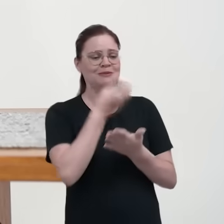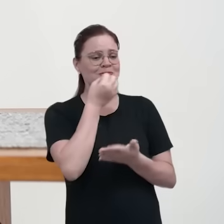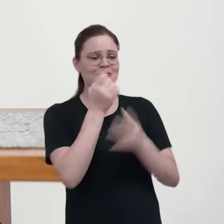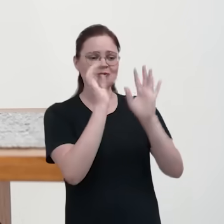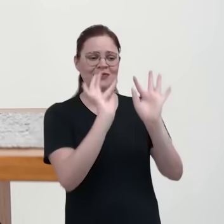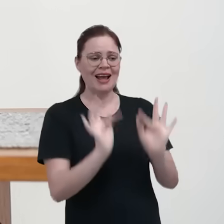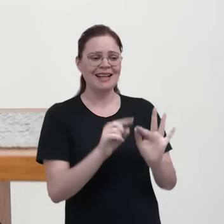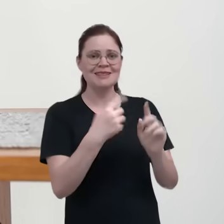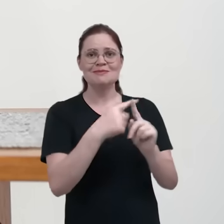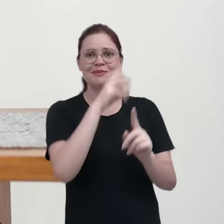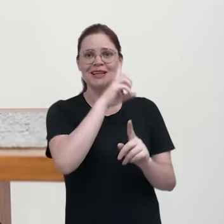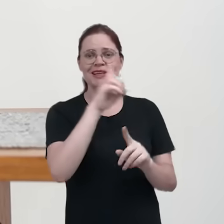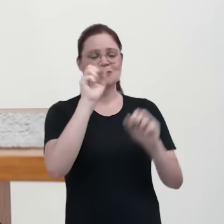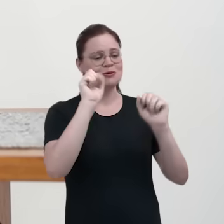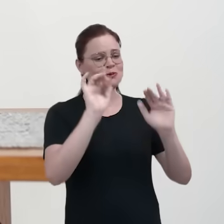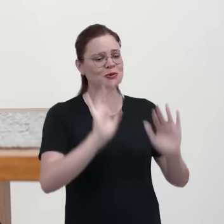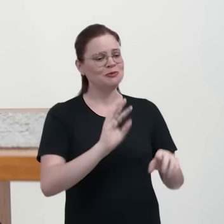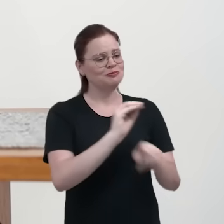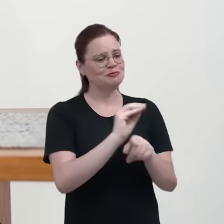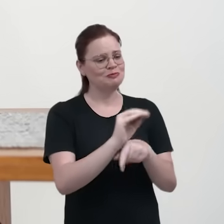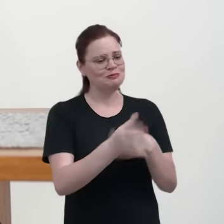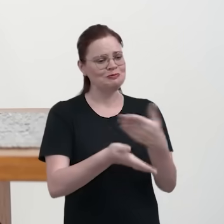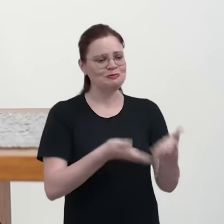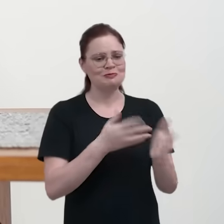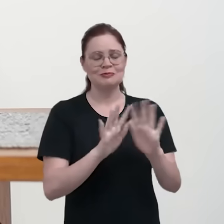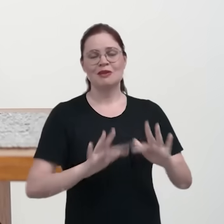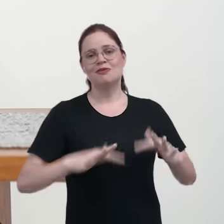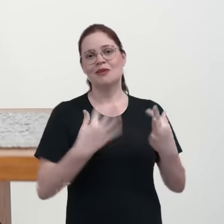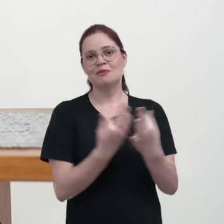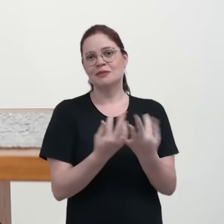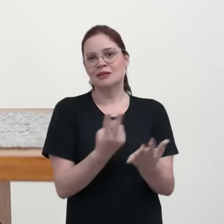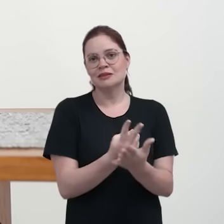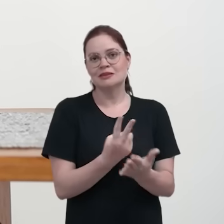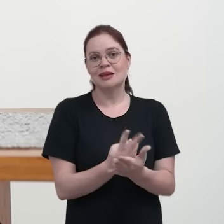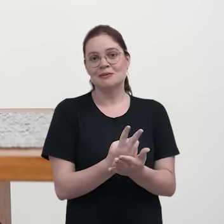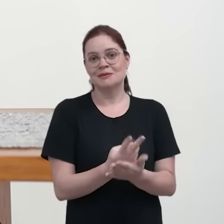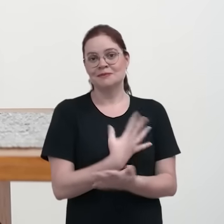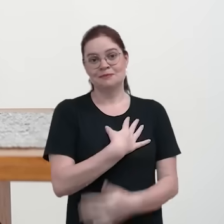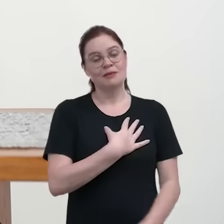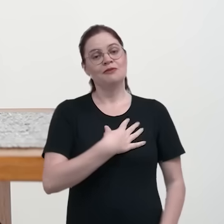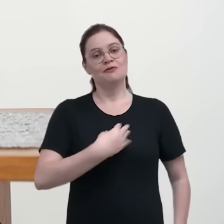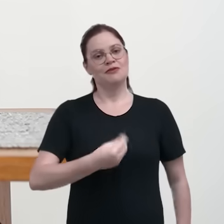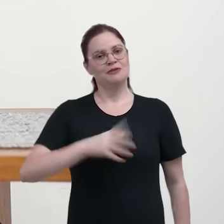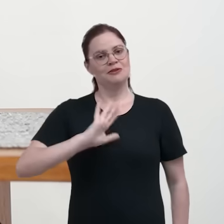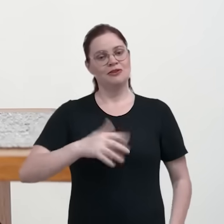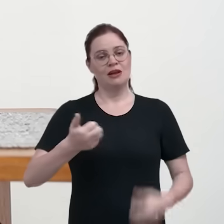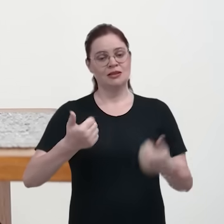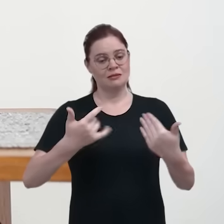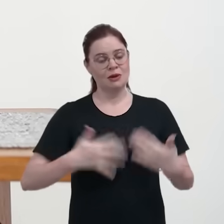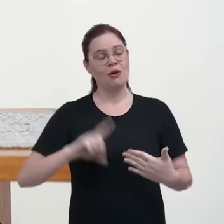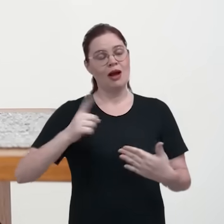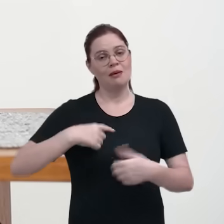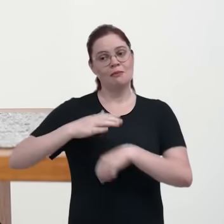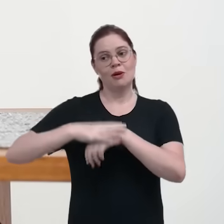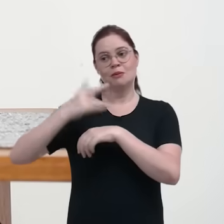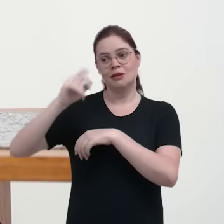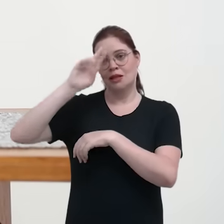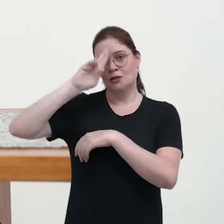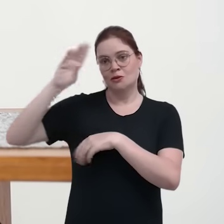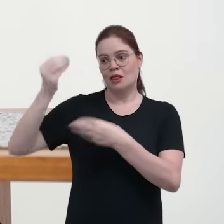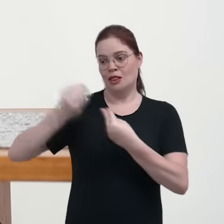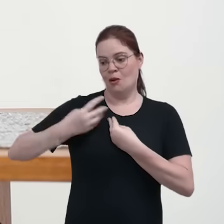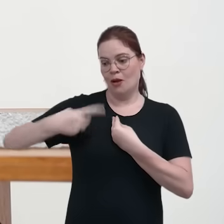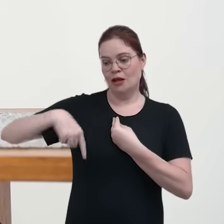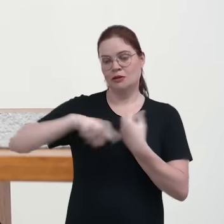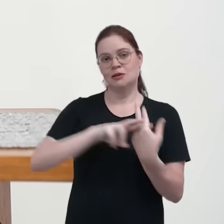Porque Deus sempre prezou por abençoar a família. E os filhos, como já dissemos, são herança do